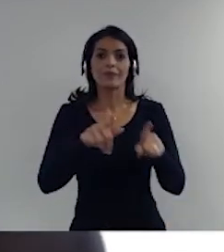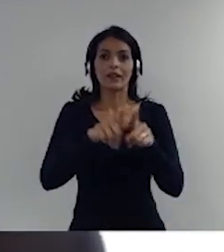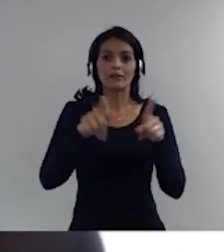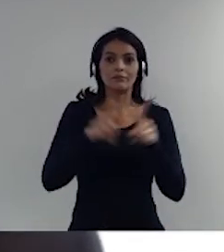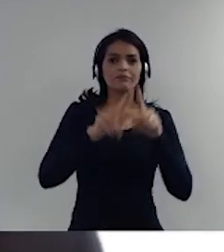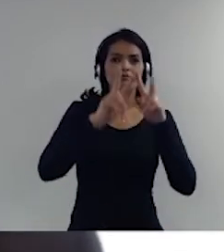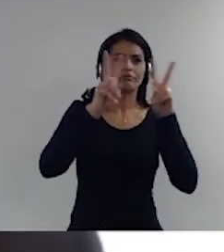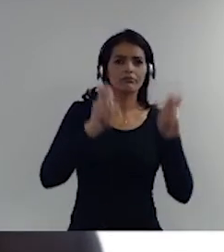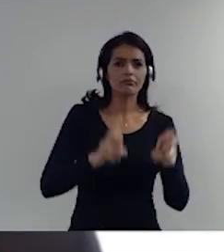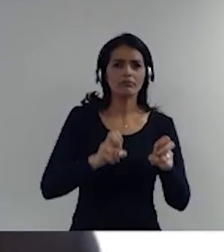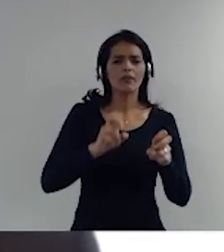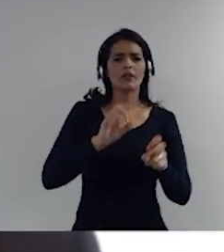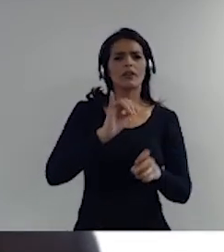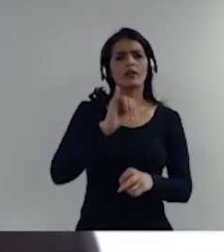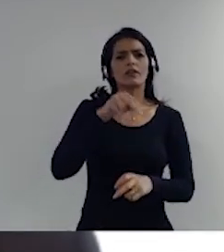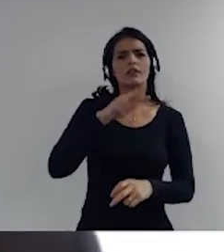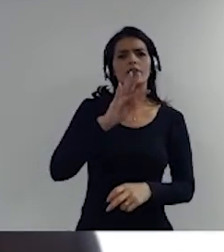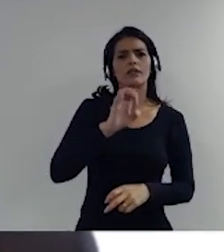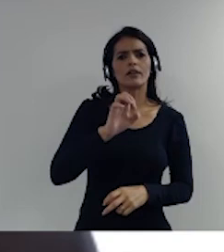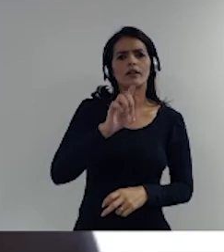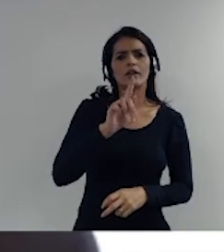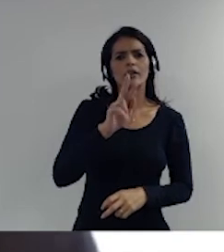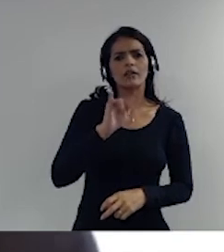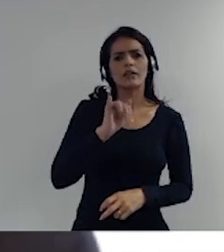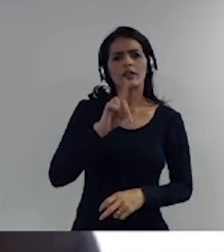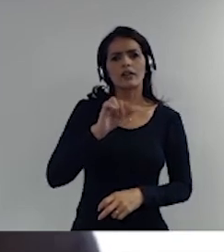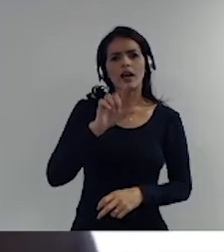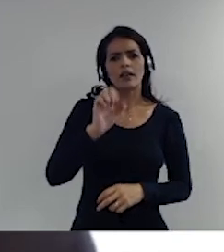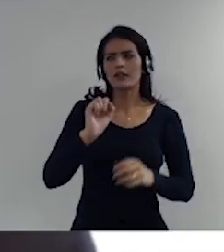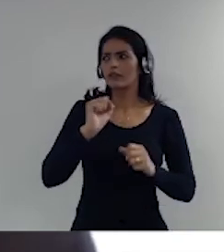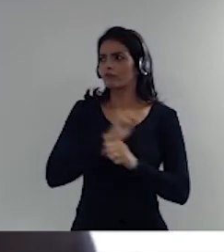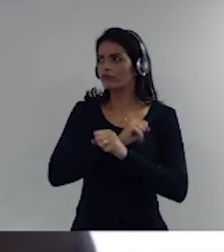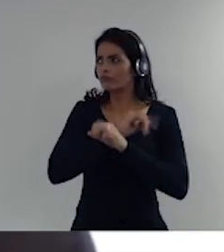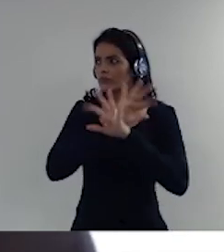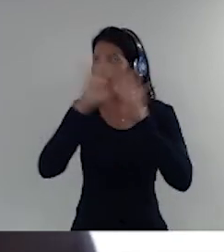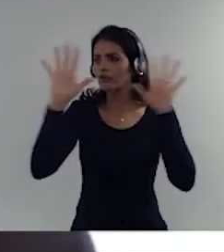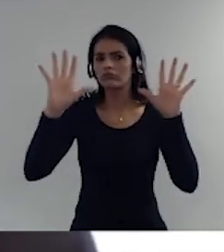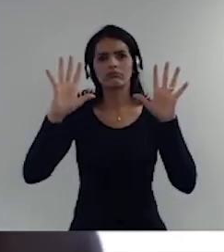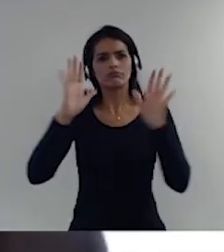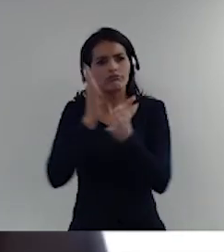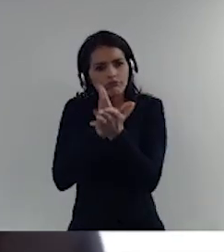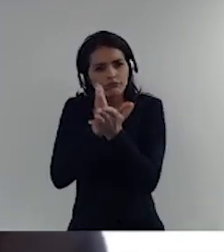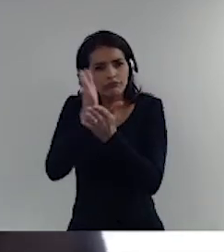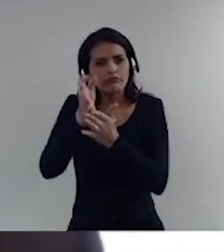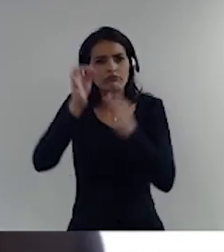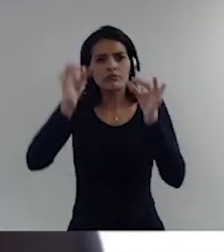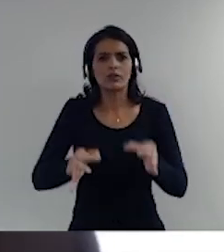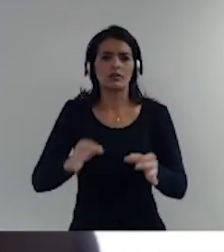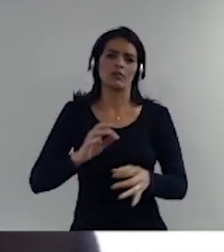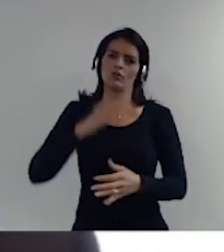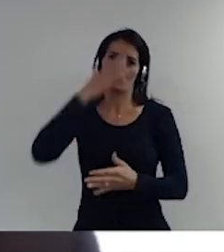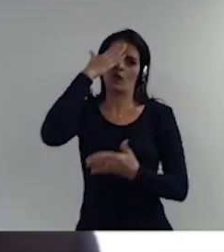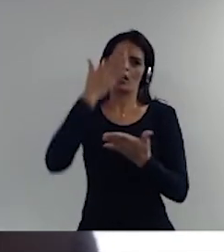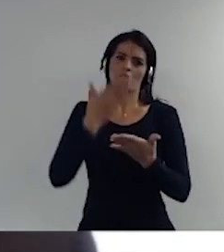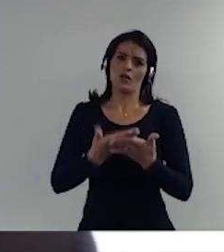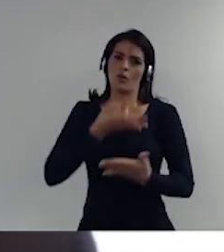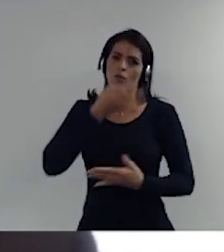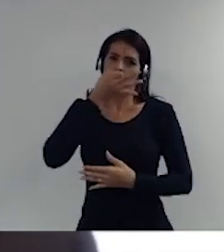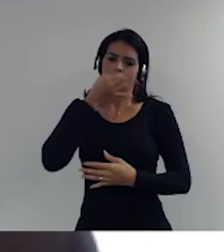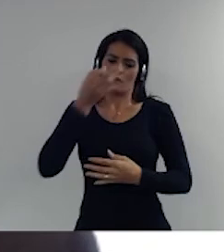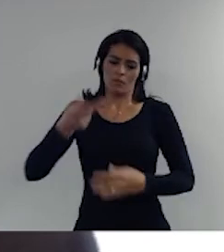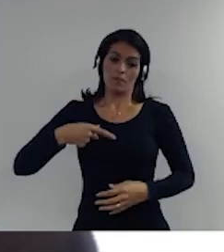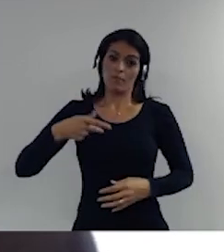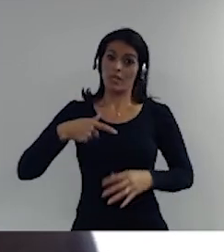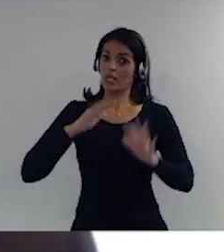também de integridade, de transparência. Aqui, não acredito, e essa é uma opinião pessoal, como tudo que eu vou dizer